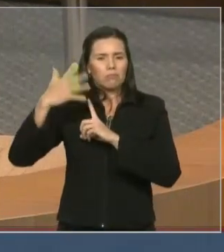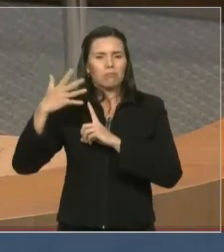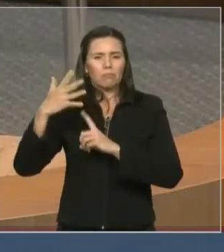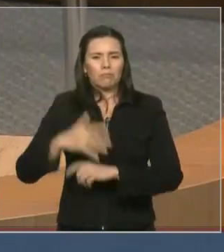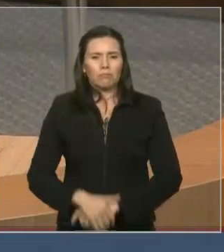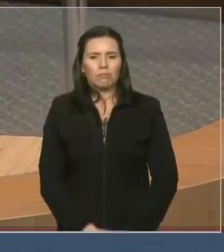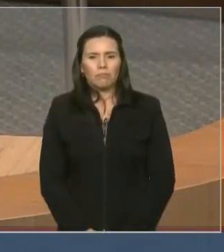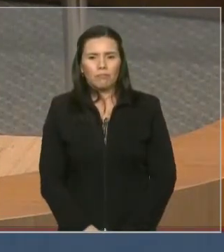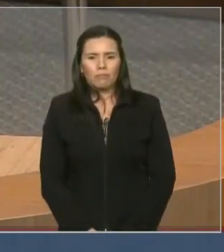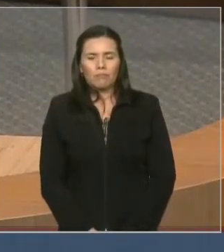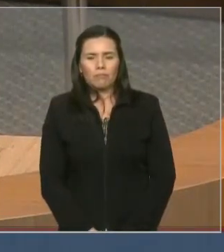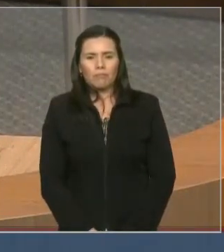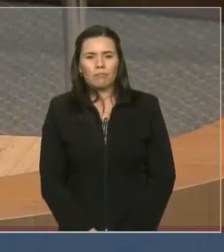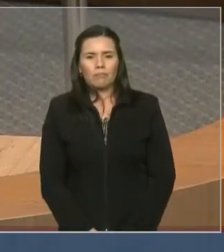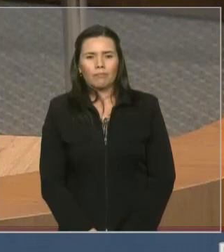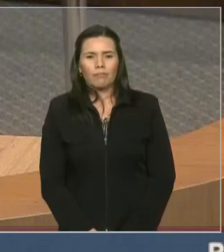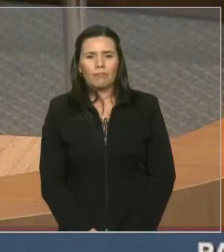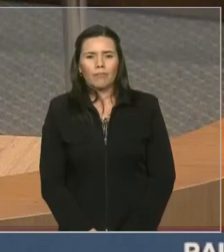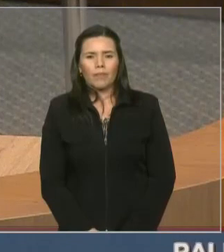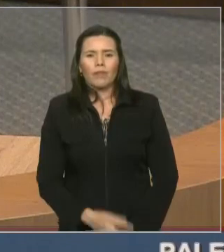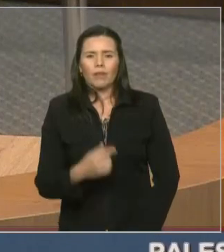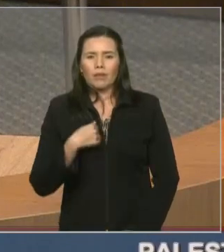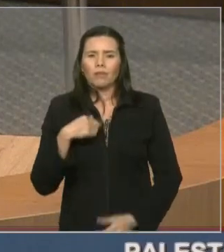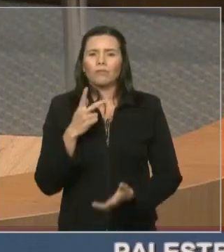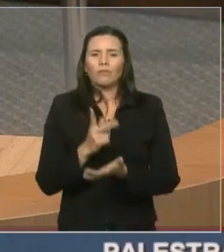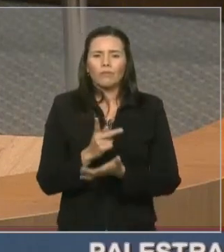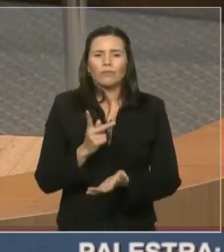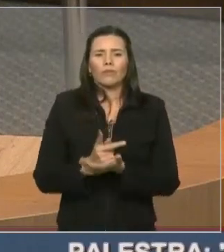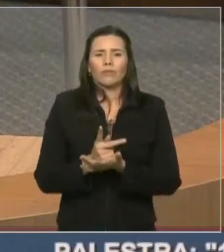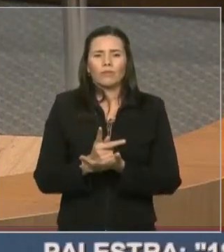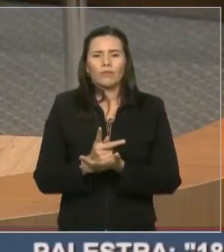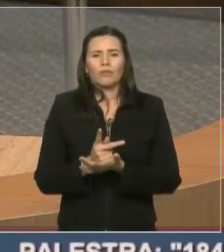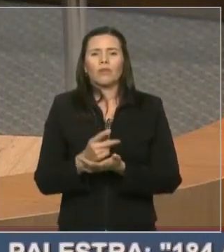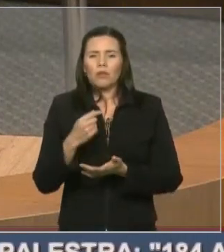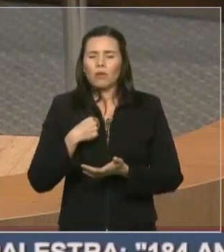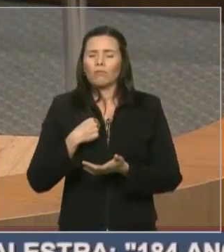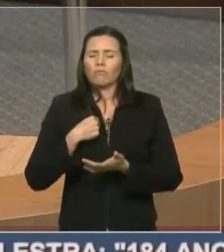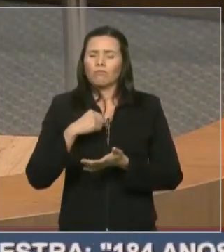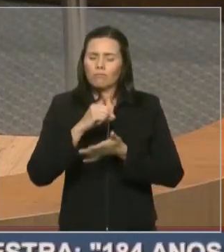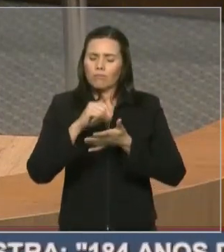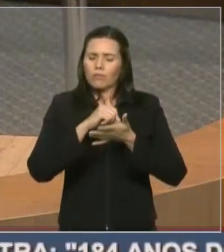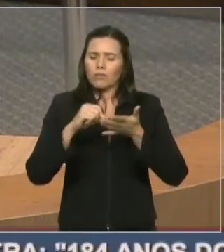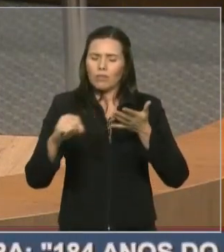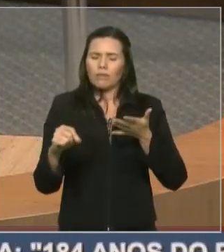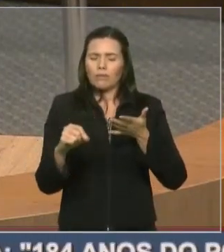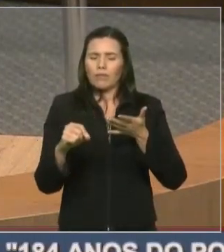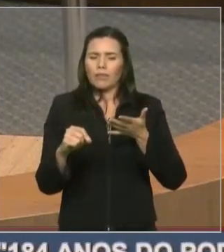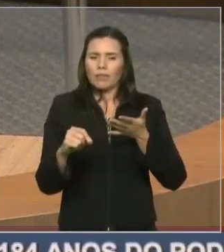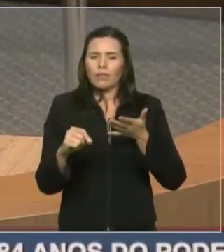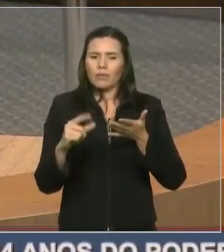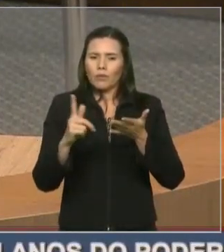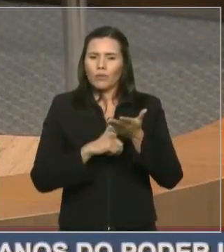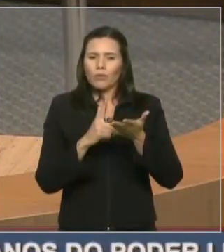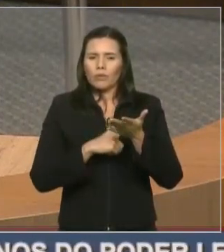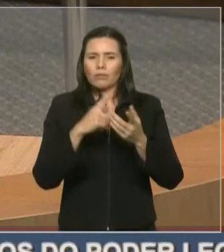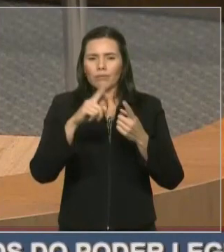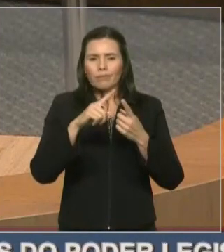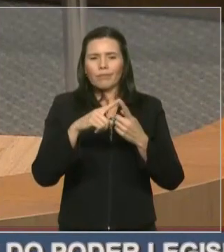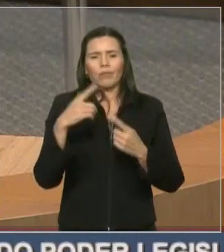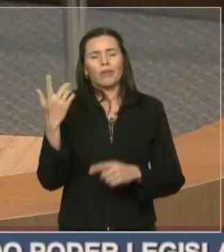Maranhão. Eu sempre tive isso na cabeça de ser, que eu ainda vou escrever esse livro, eu não sei se ainda tem tempo. Aí eu convidei aqui